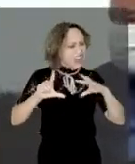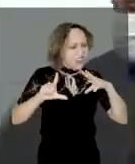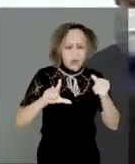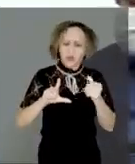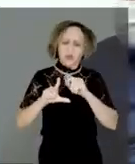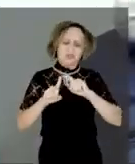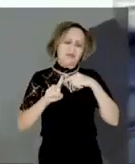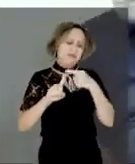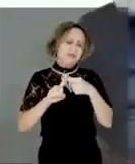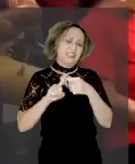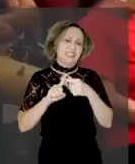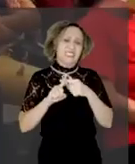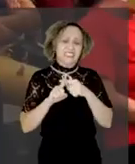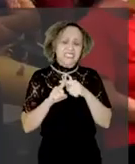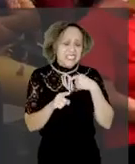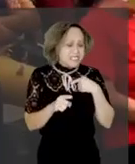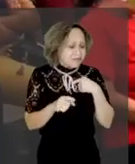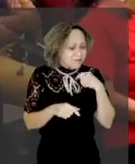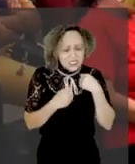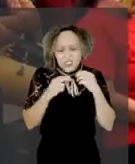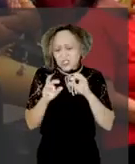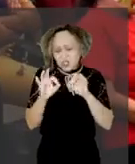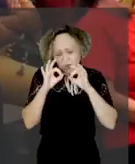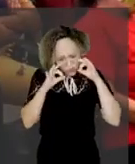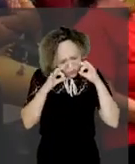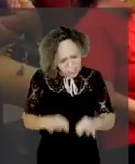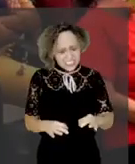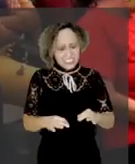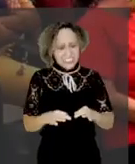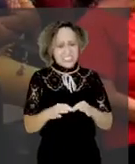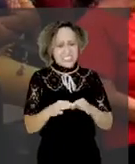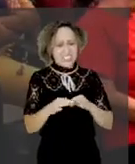Eita noite que vai ficar marcado na história desse sindicato.